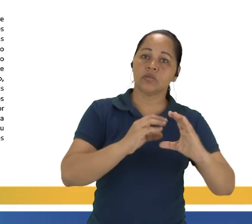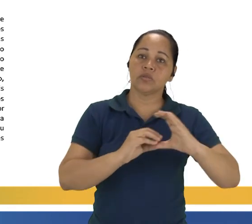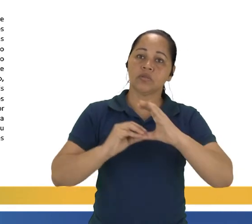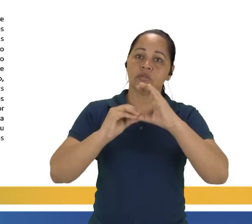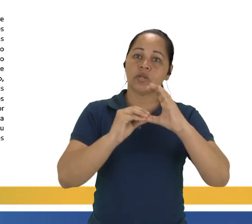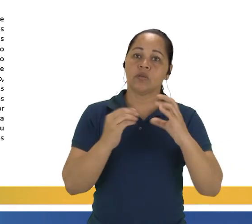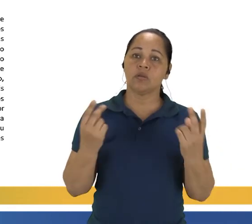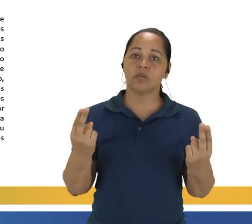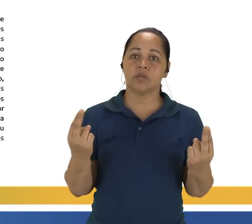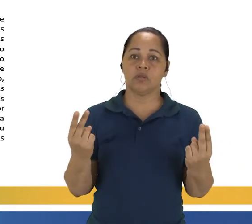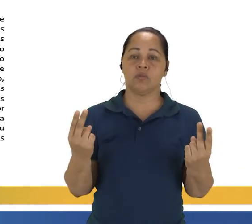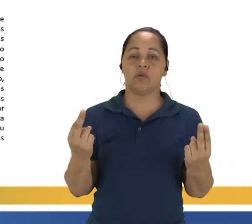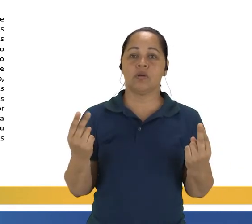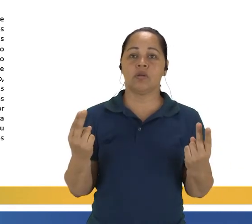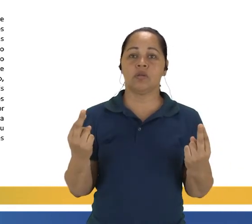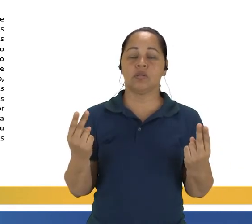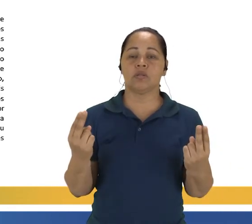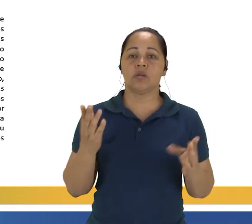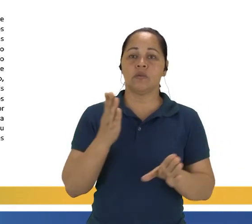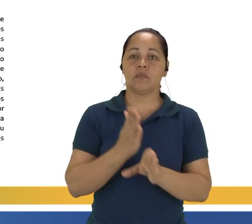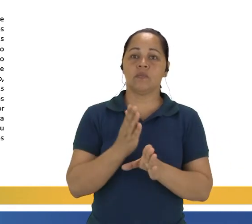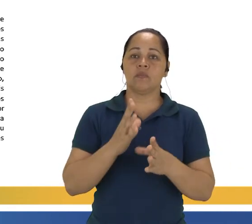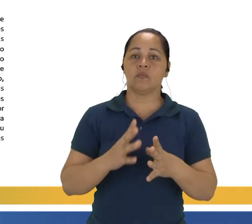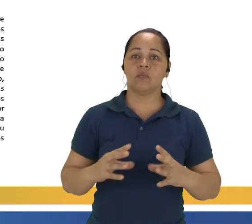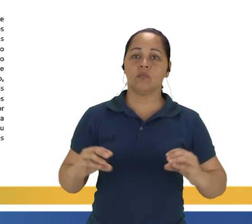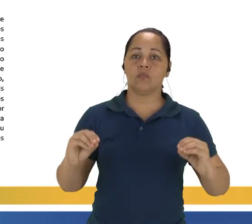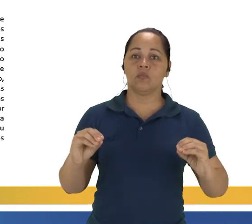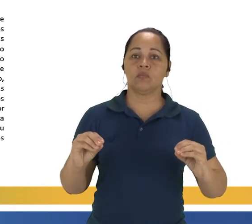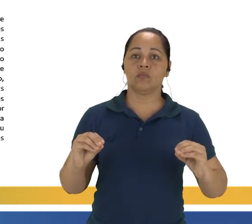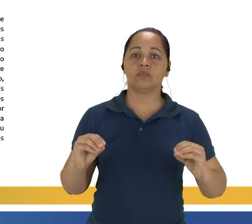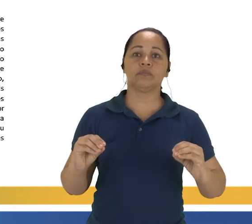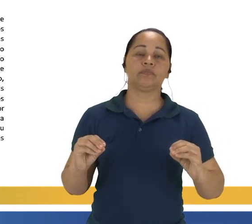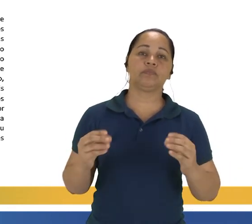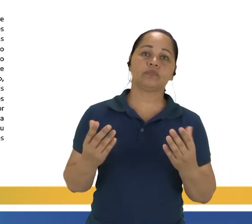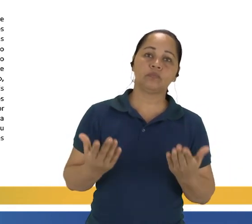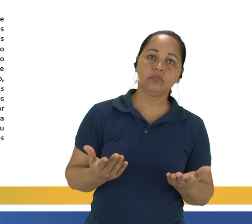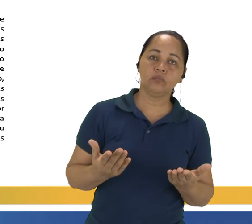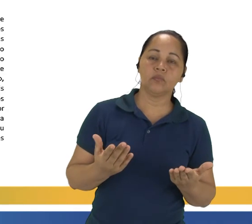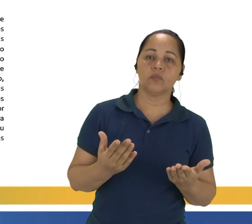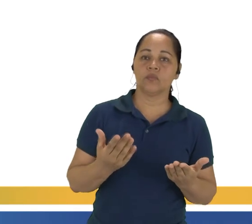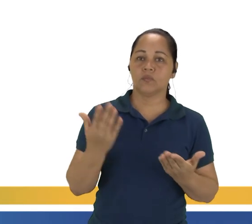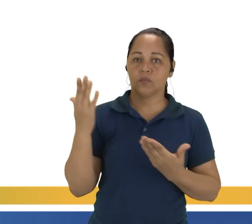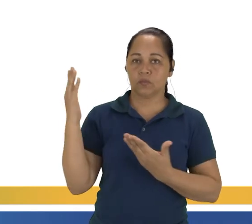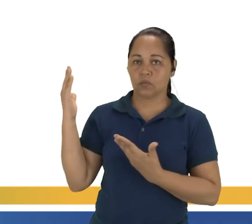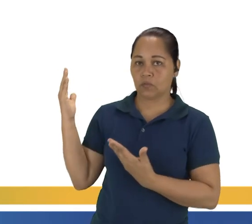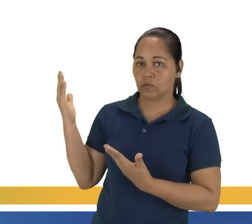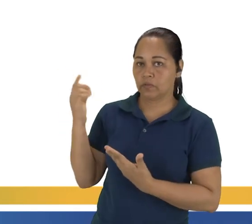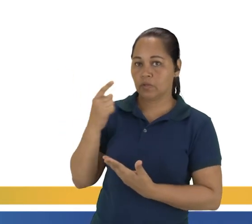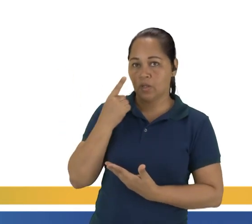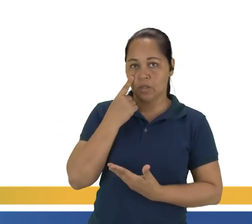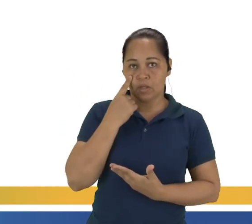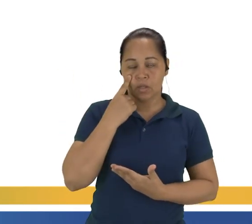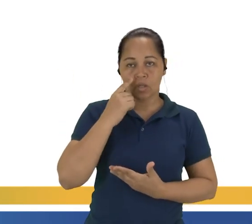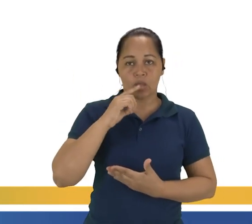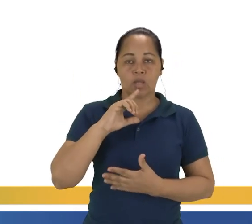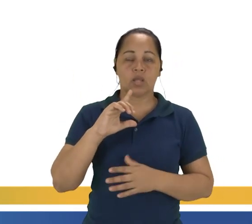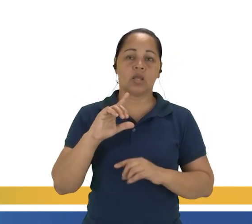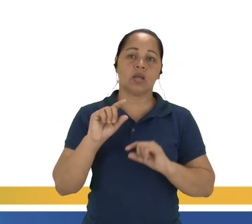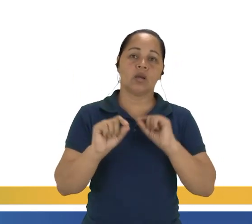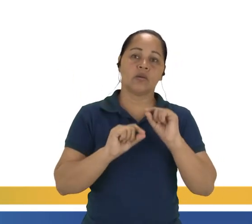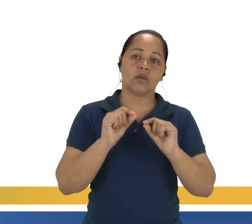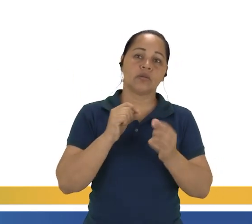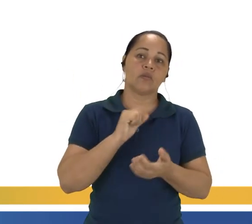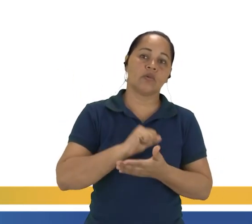iguais associadas à mitose. Então nós temos um mapa mental para ajudar no estudo de vocês podem ver na imagem, e temos